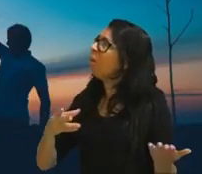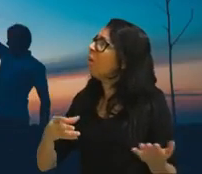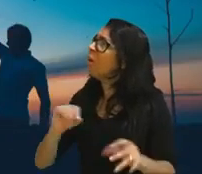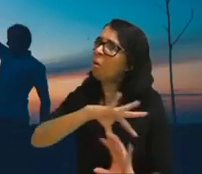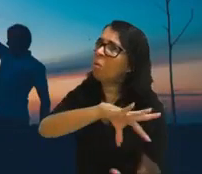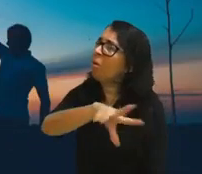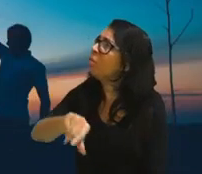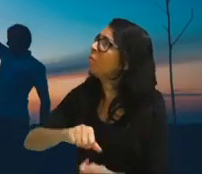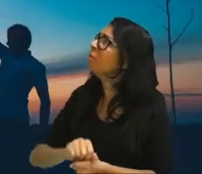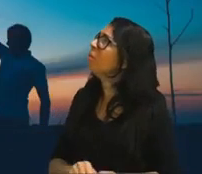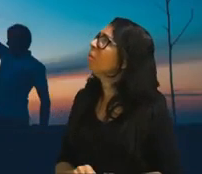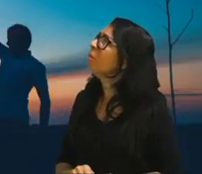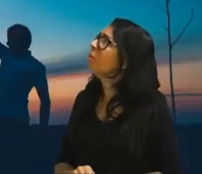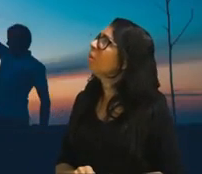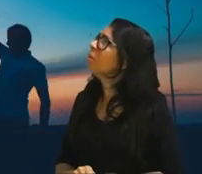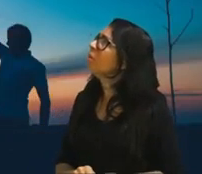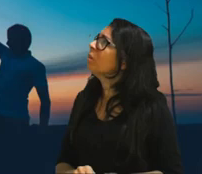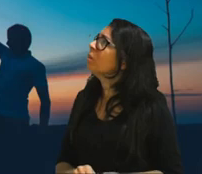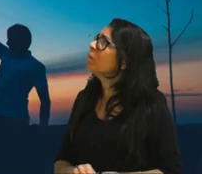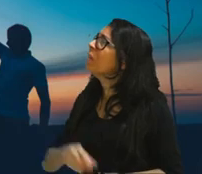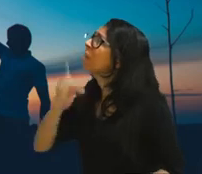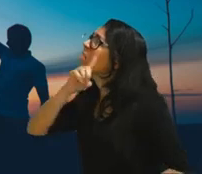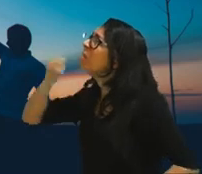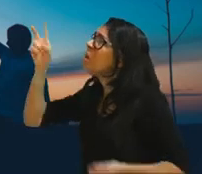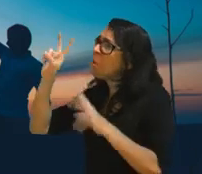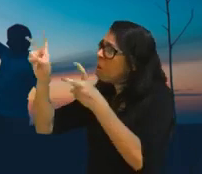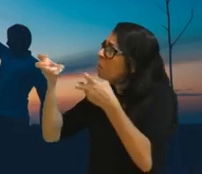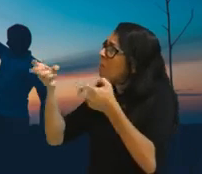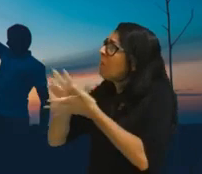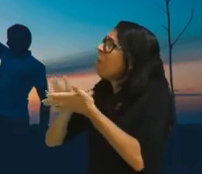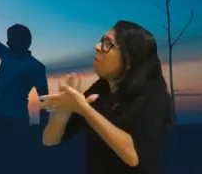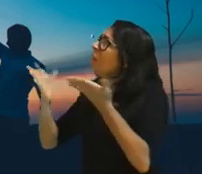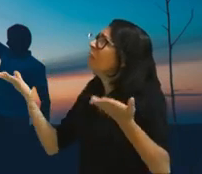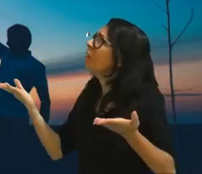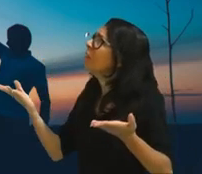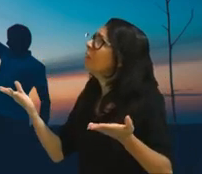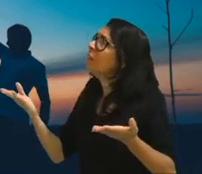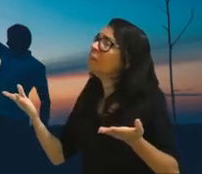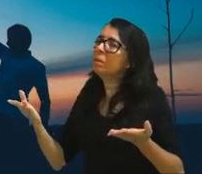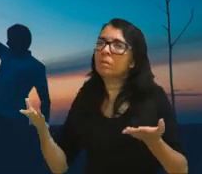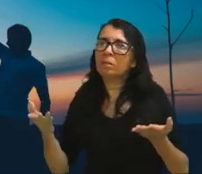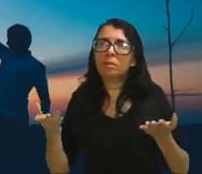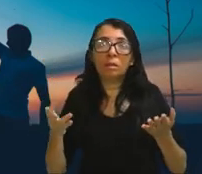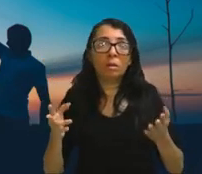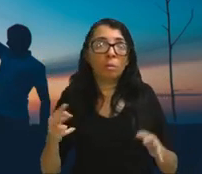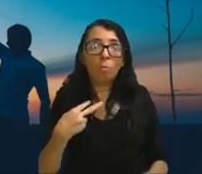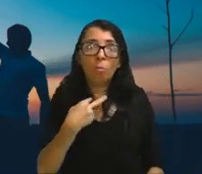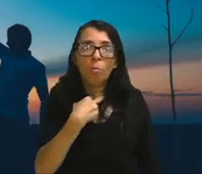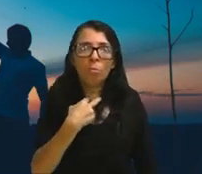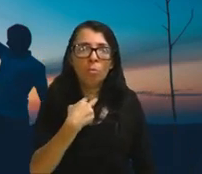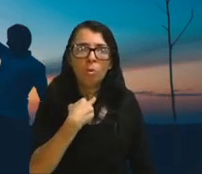oração. Vamos orar com palavras de louvor e gratidão,